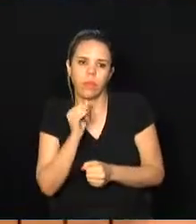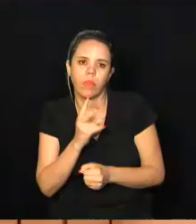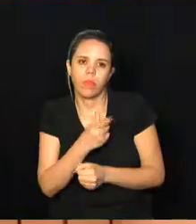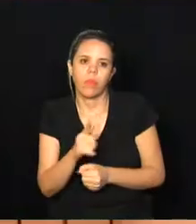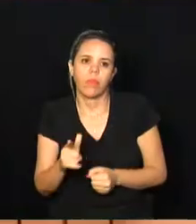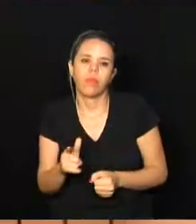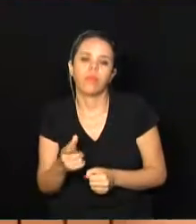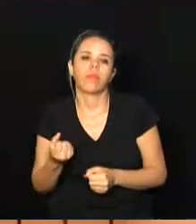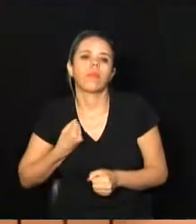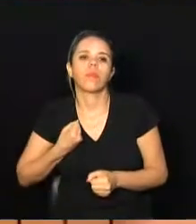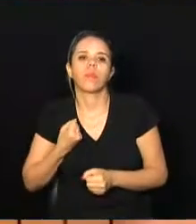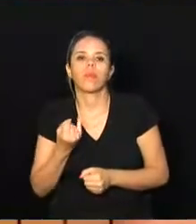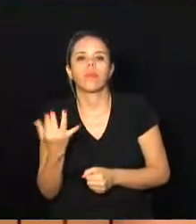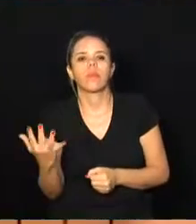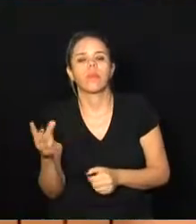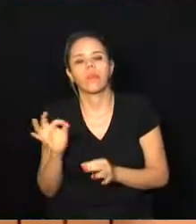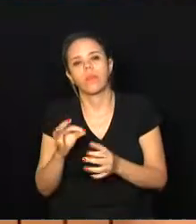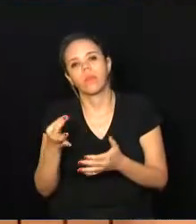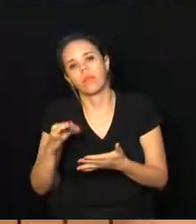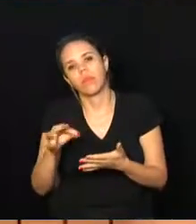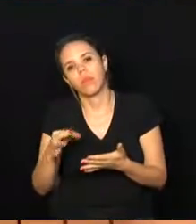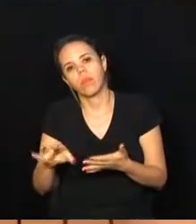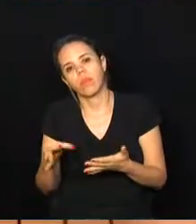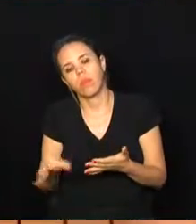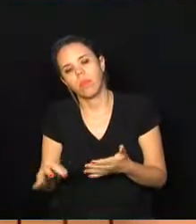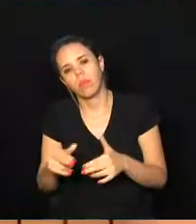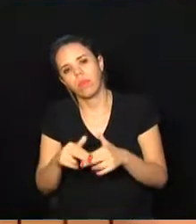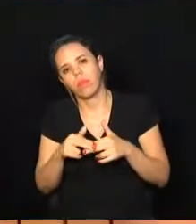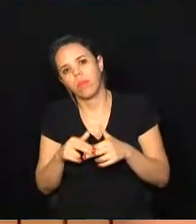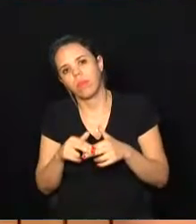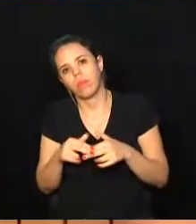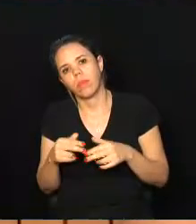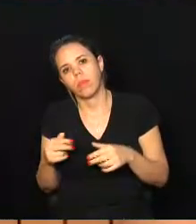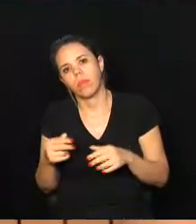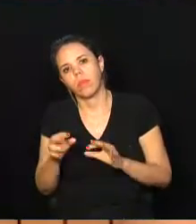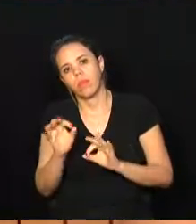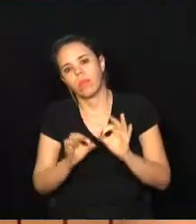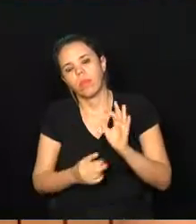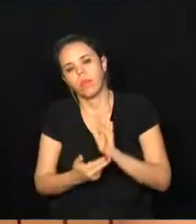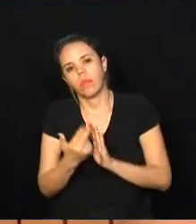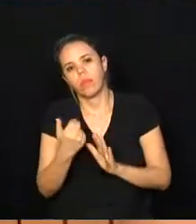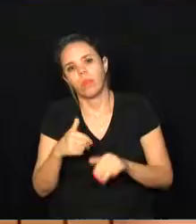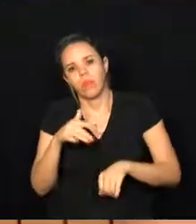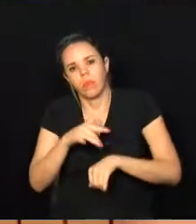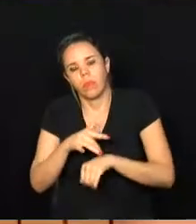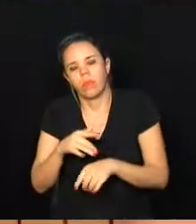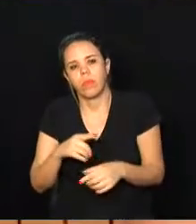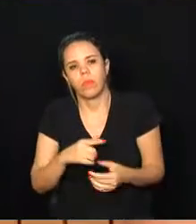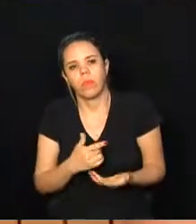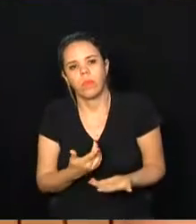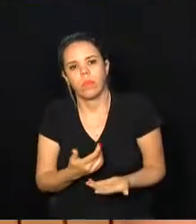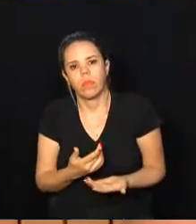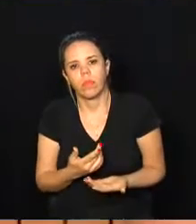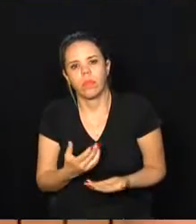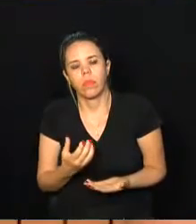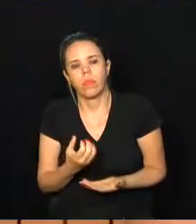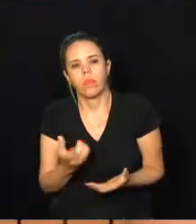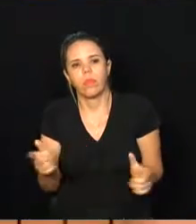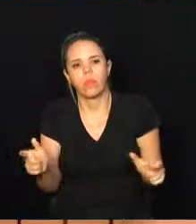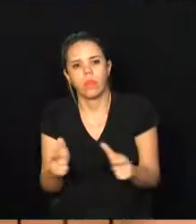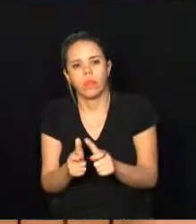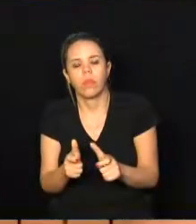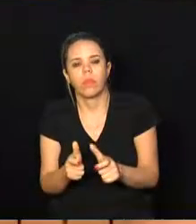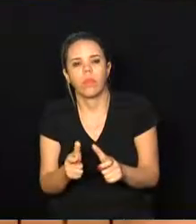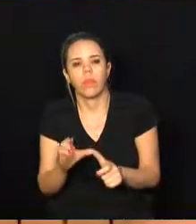contar inúmeras correções que a gente tem em função de questões gráficas, né? Que é um absurdo a cota ficou muito pequena,